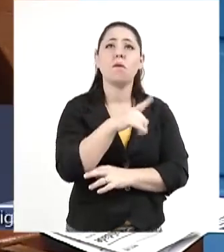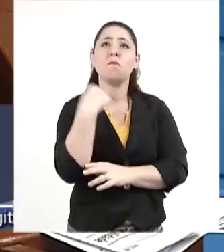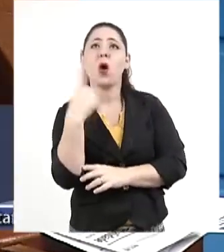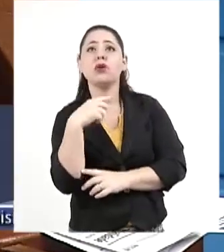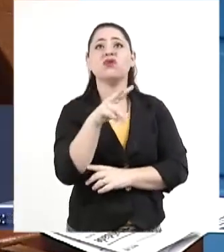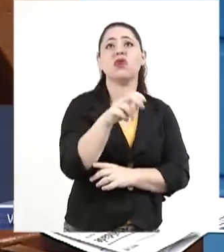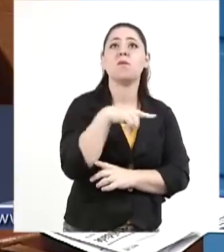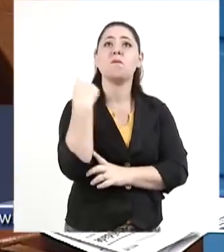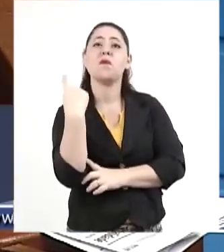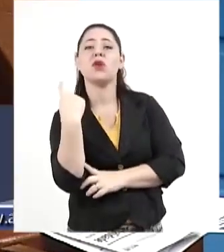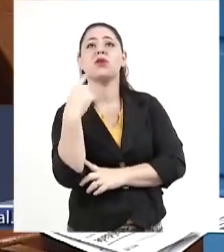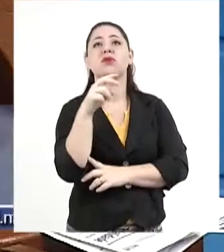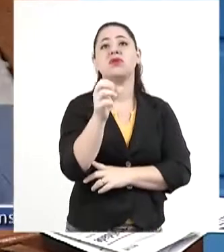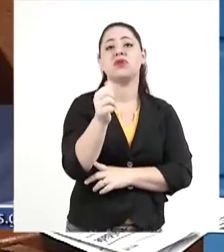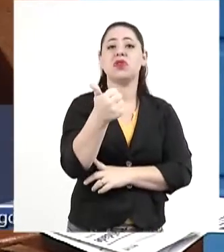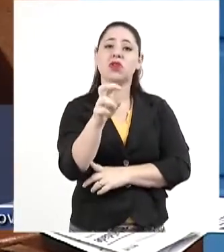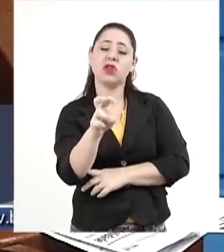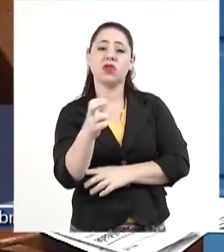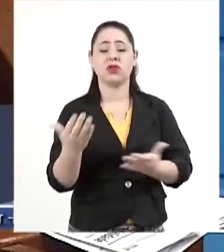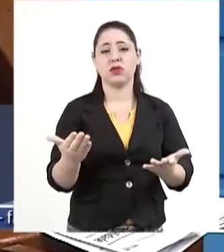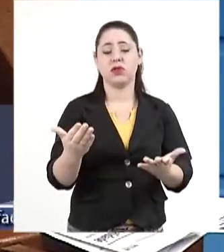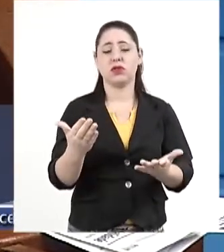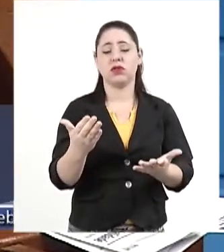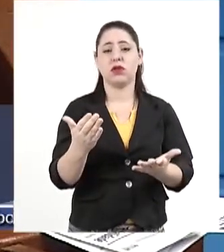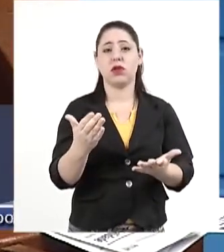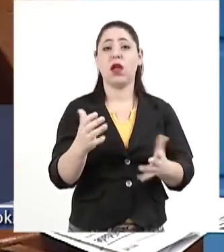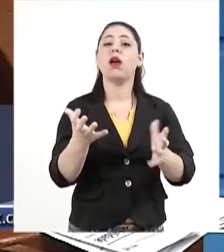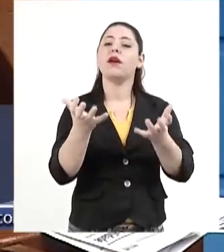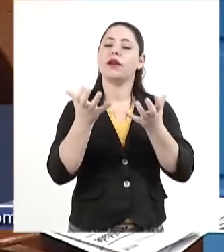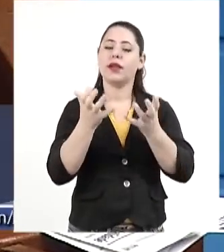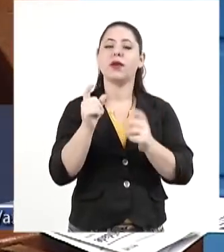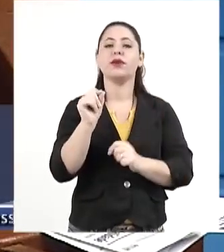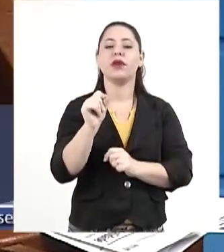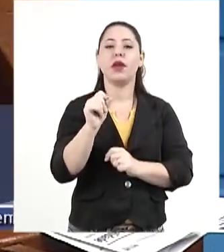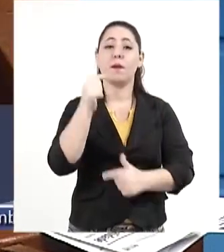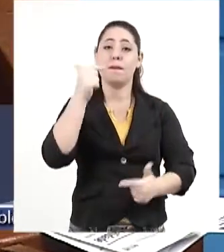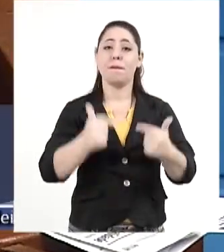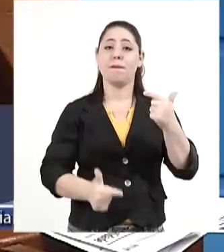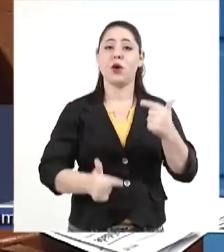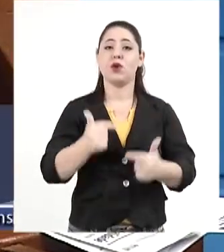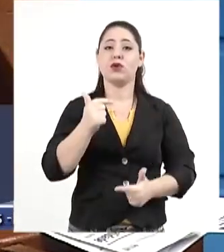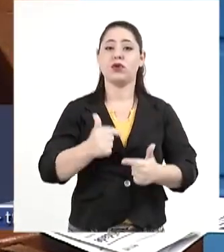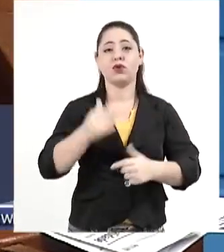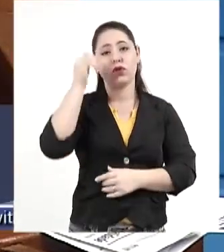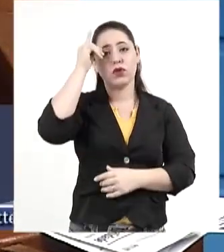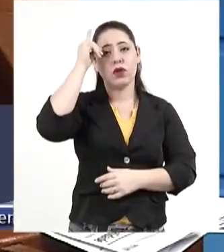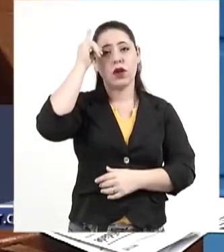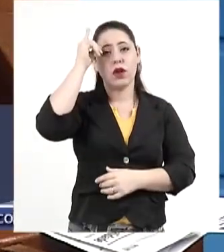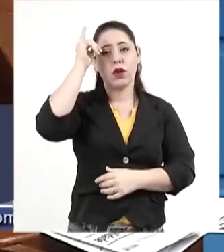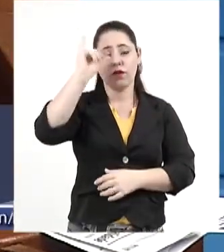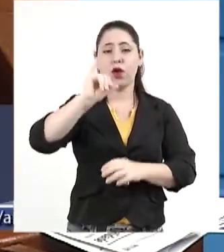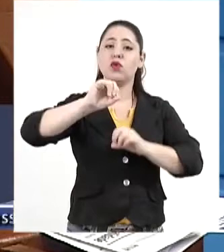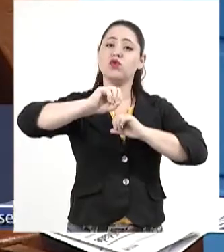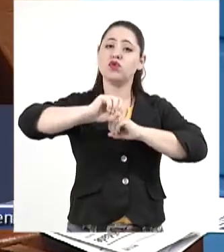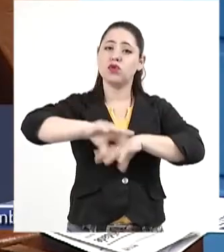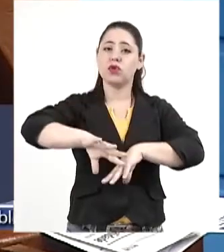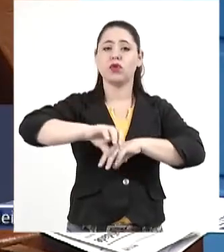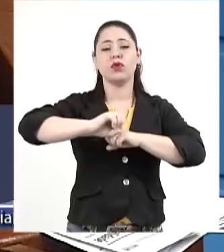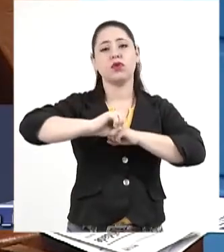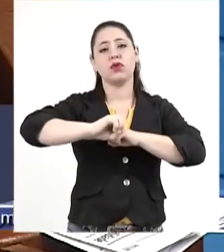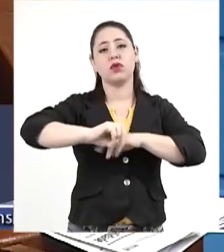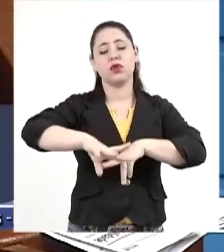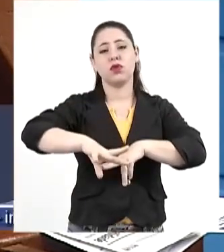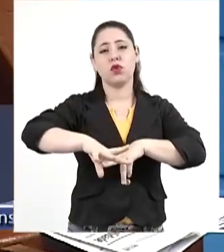5, morreram 10, morreram 15, nós queremos políticas de prevenção, de educação,